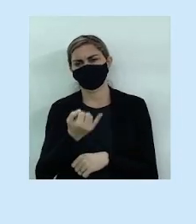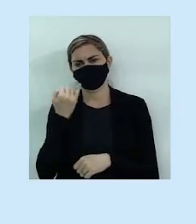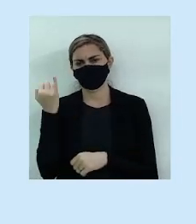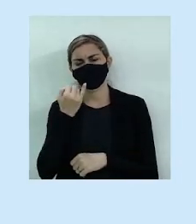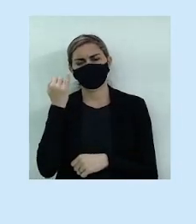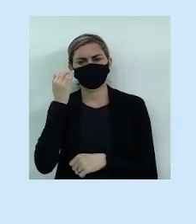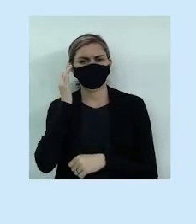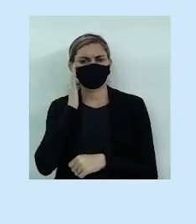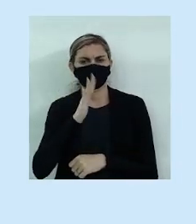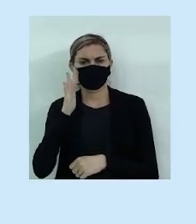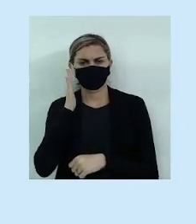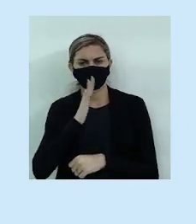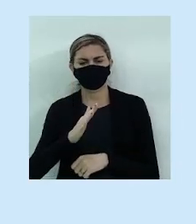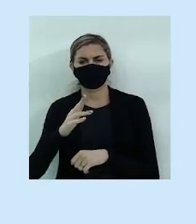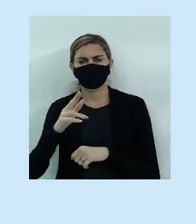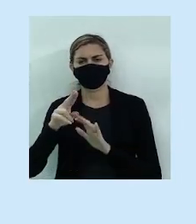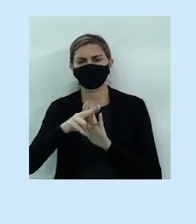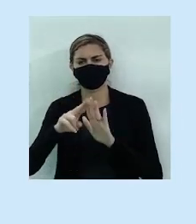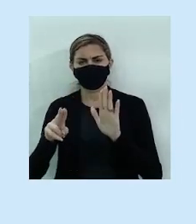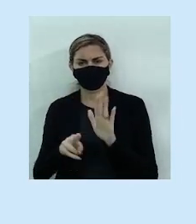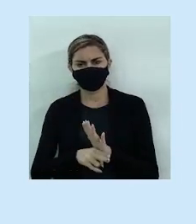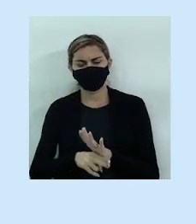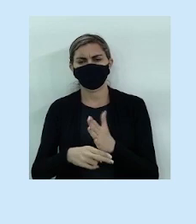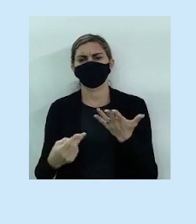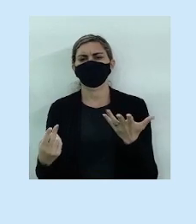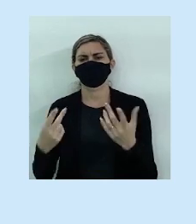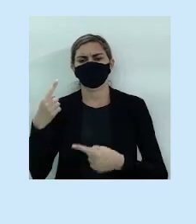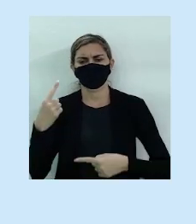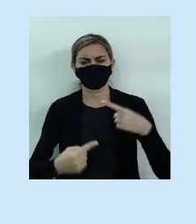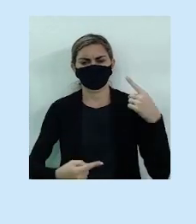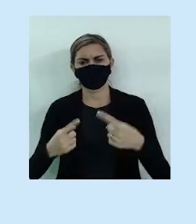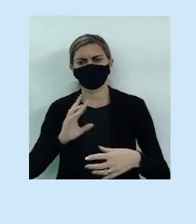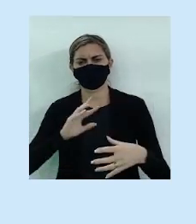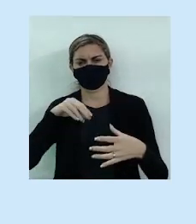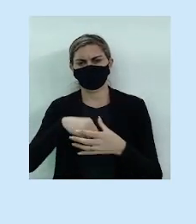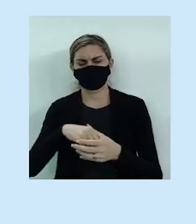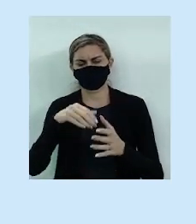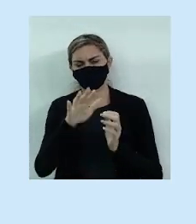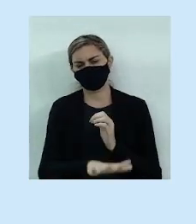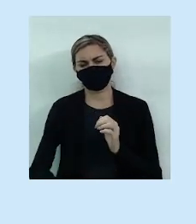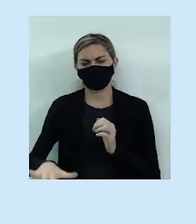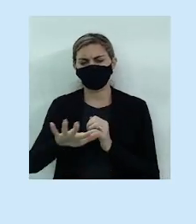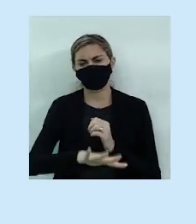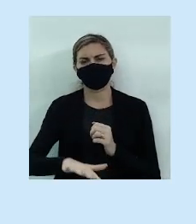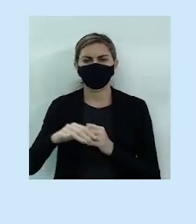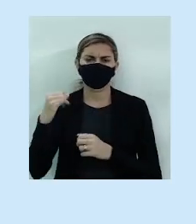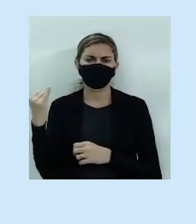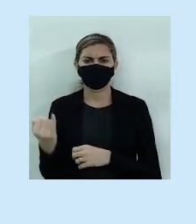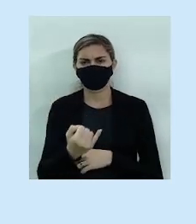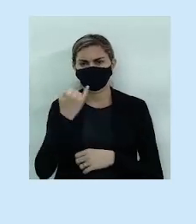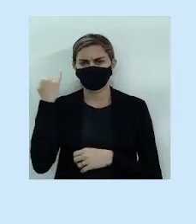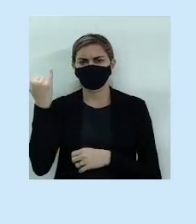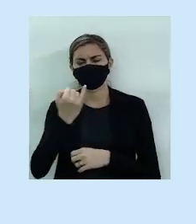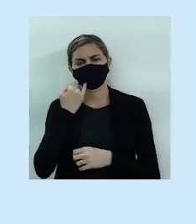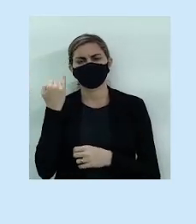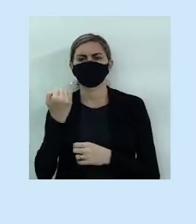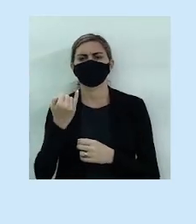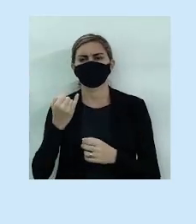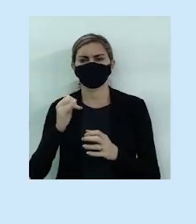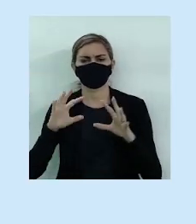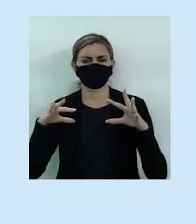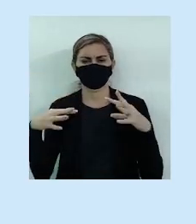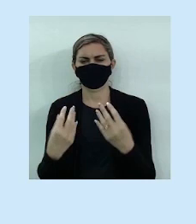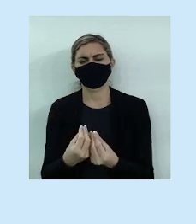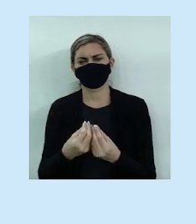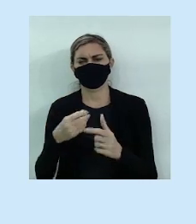gente entenda as normas, as diretrizes, as políticas dentro da nossa área são essenciais. É justamente isso que embasa todo o